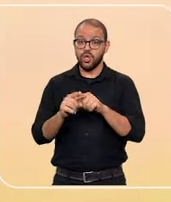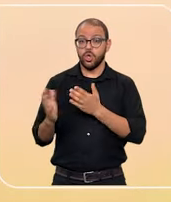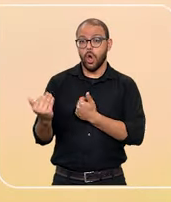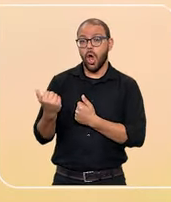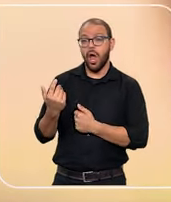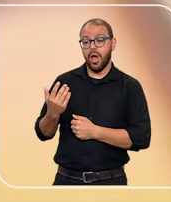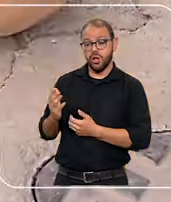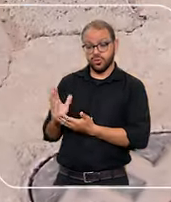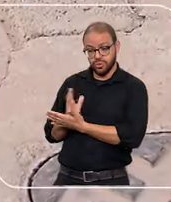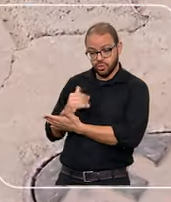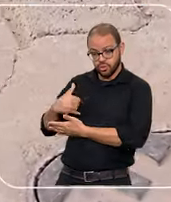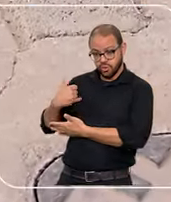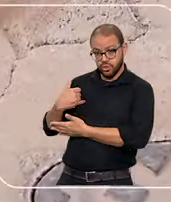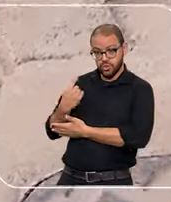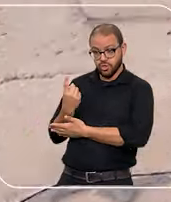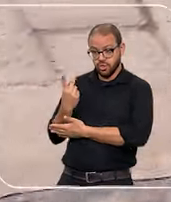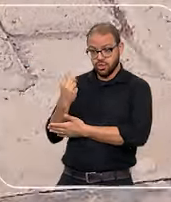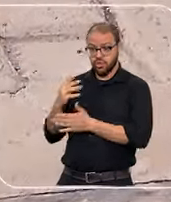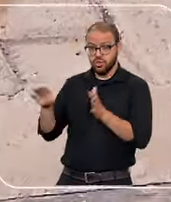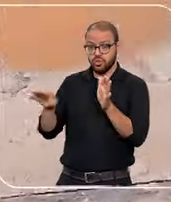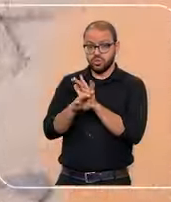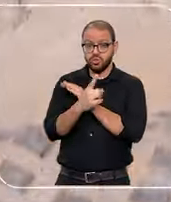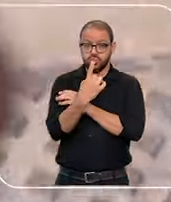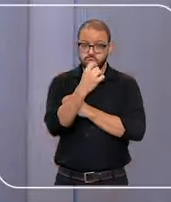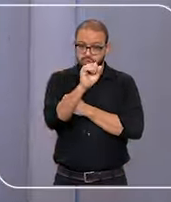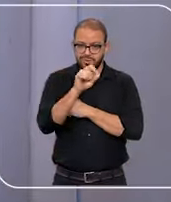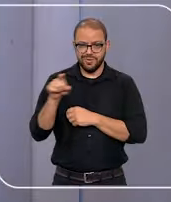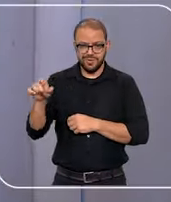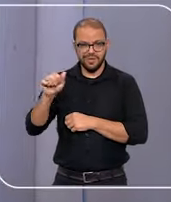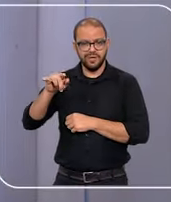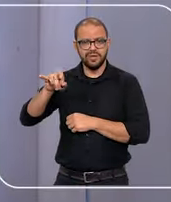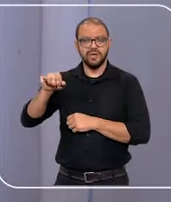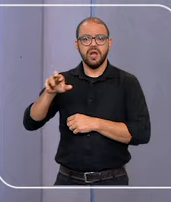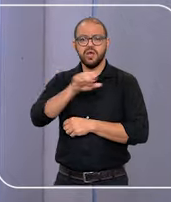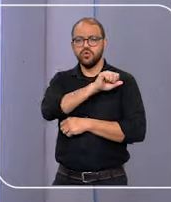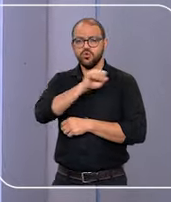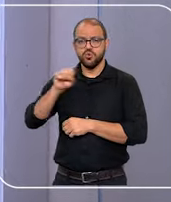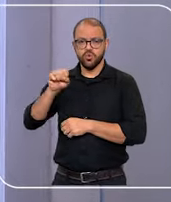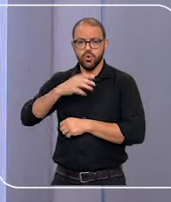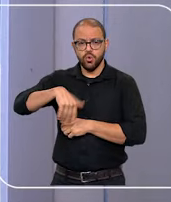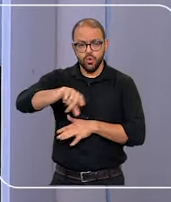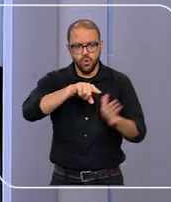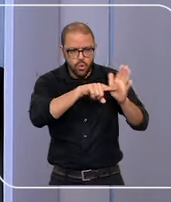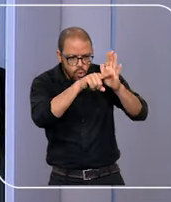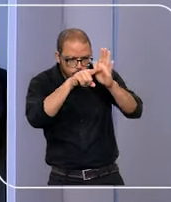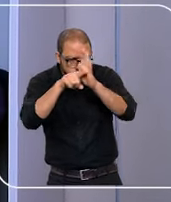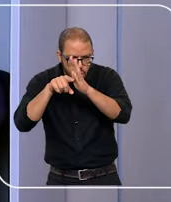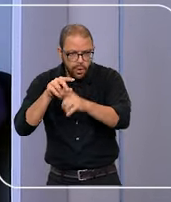e adolescentes aquelas entre 12 e 18 anos de idade. Ana Luísa Miller é supervisora da